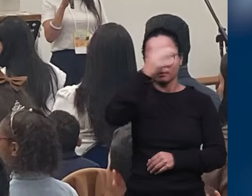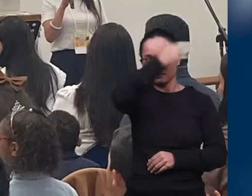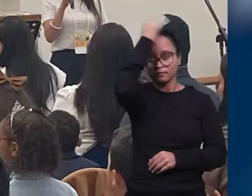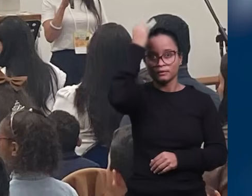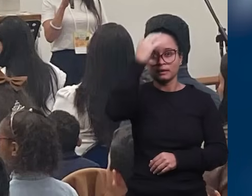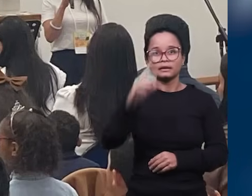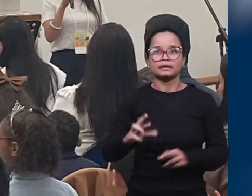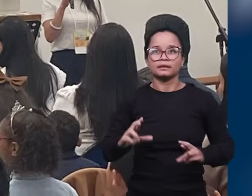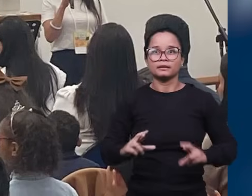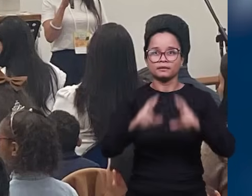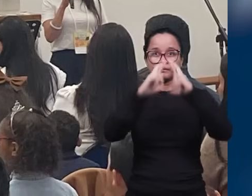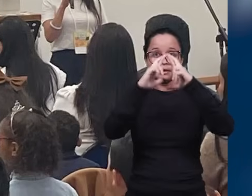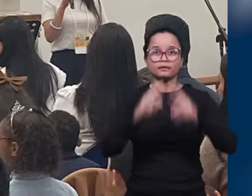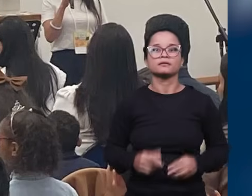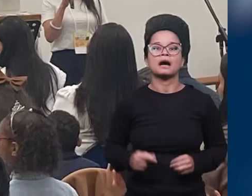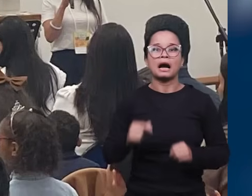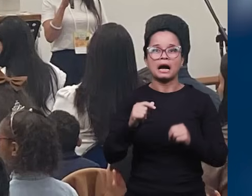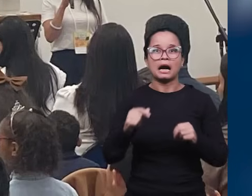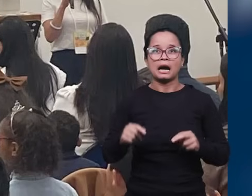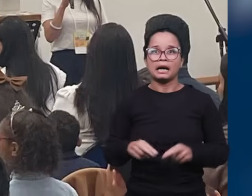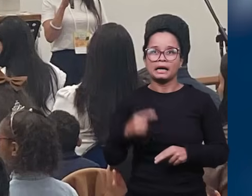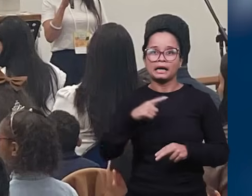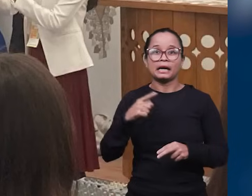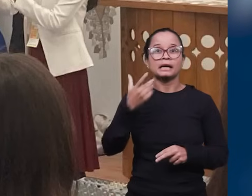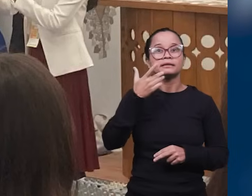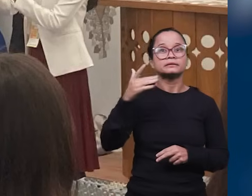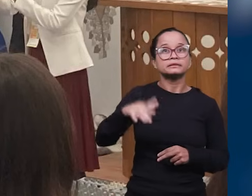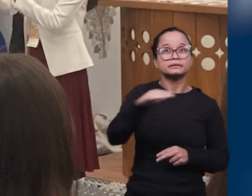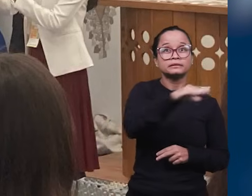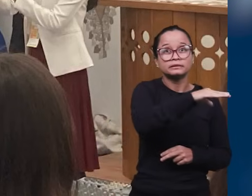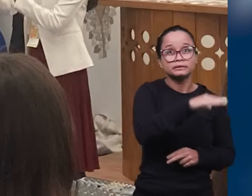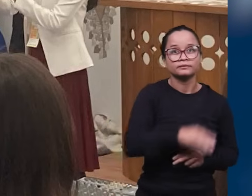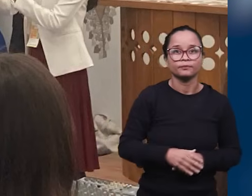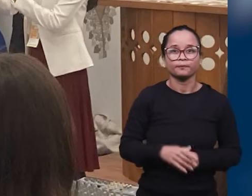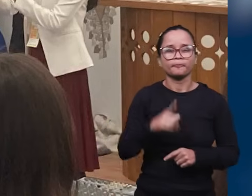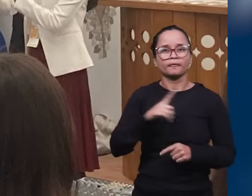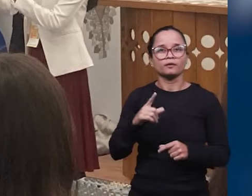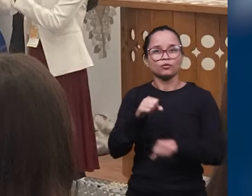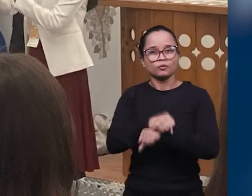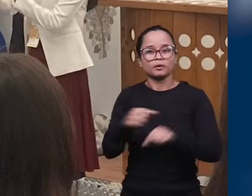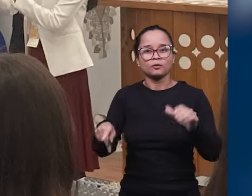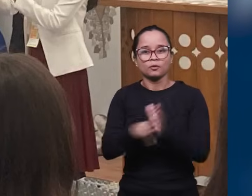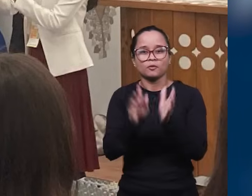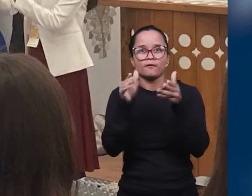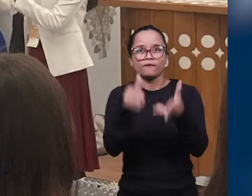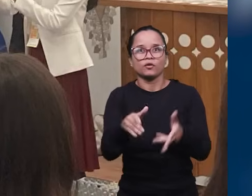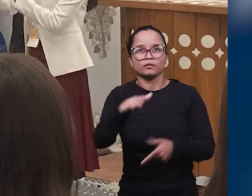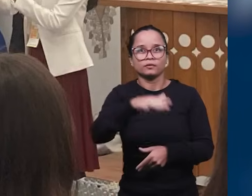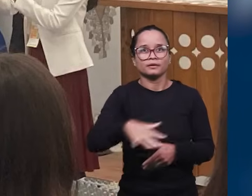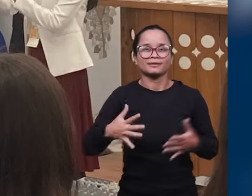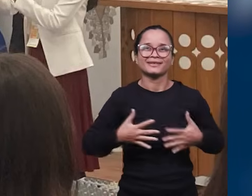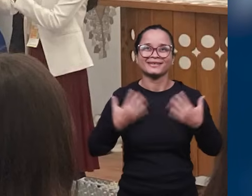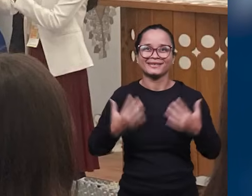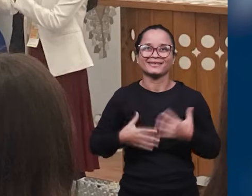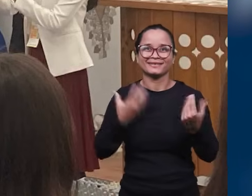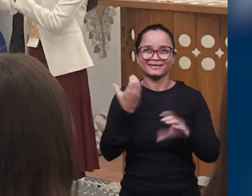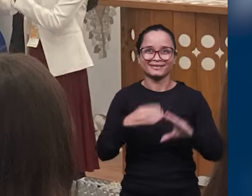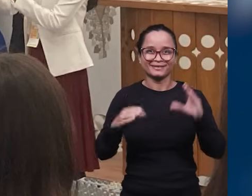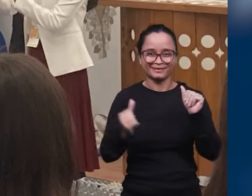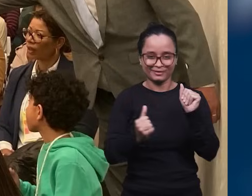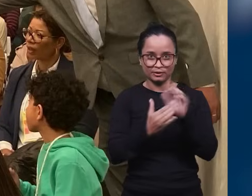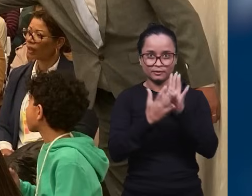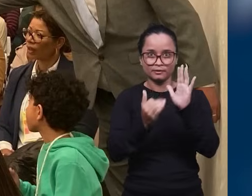Espírito Santo. E em Paris, na França, as Cias participaram do seminário voltados a elas e se alegraram entoando